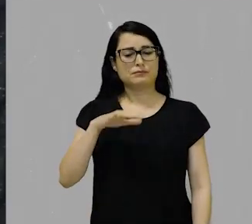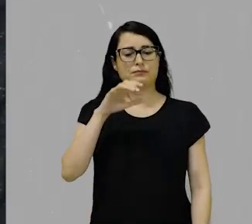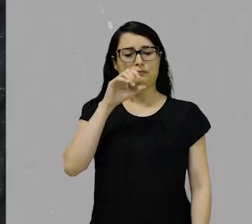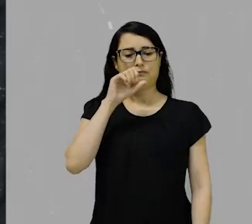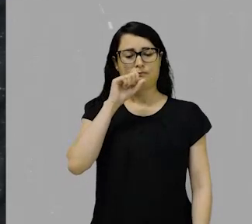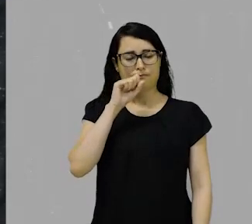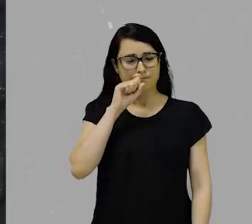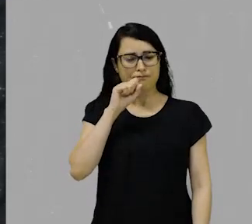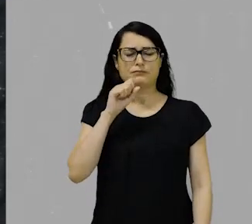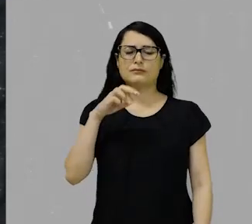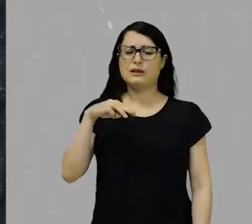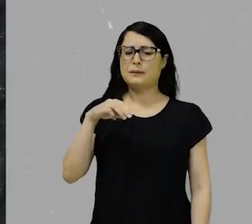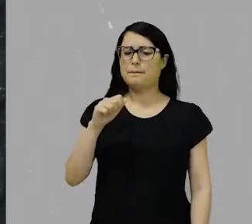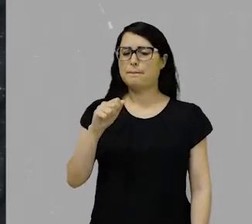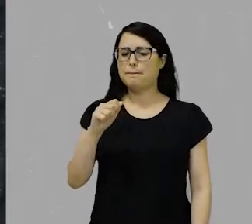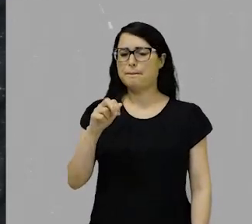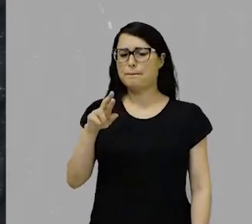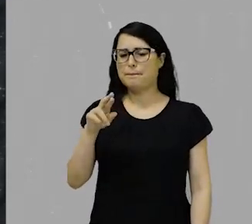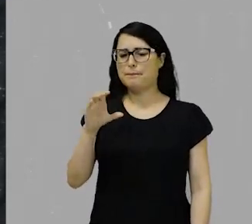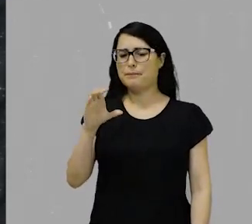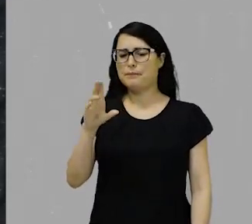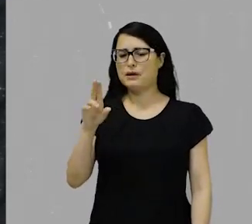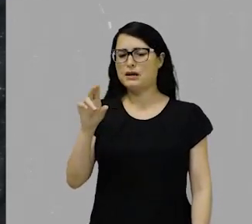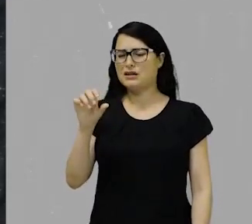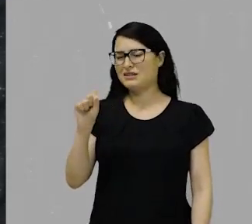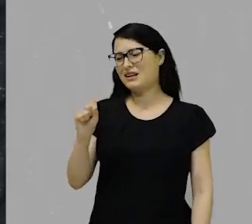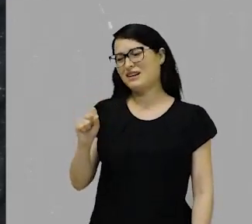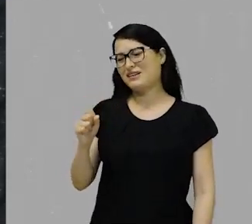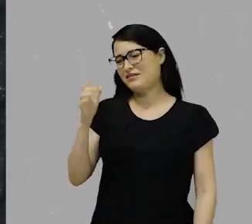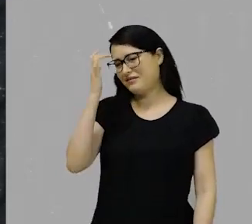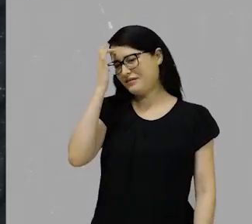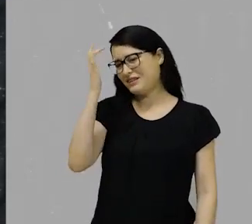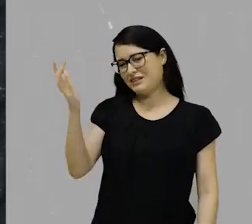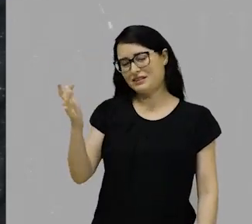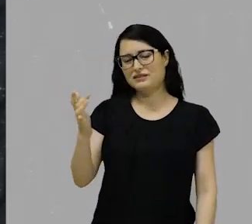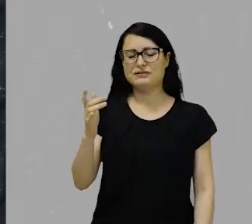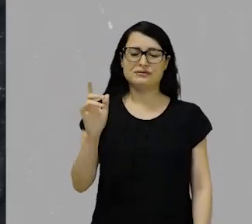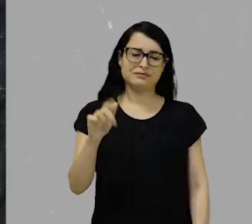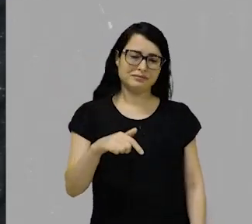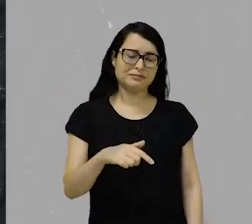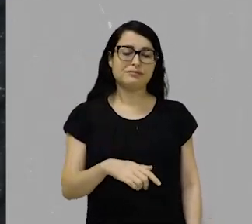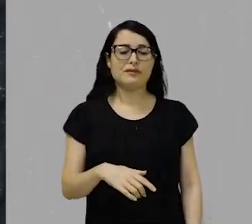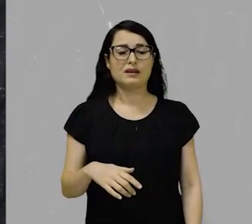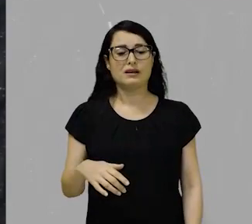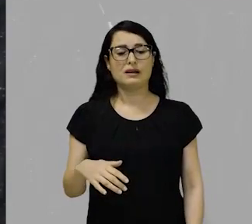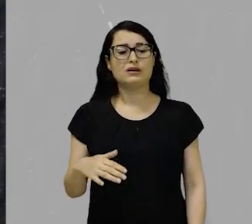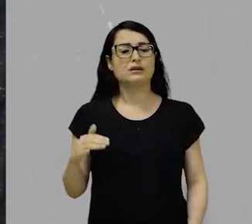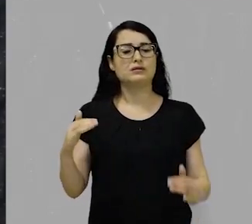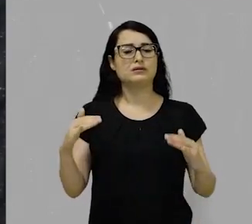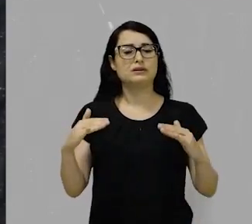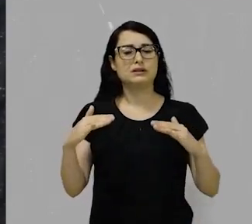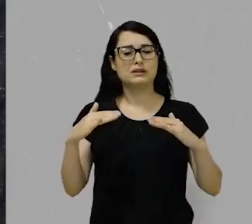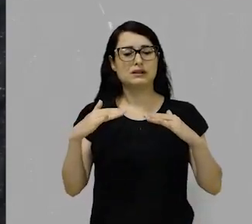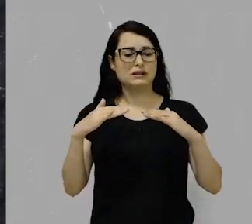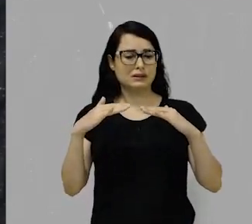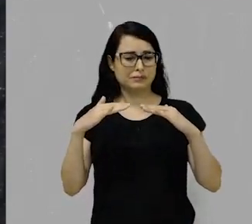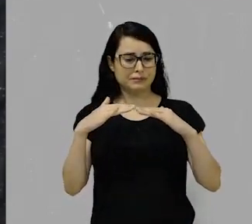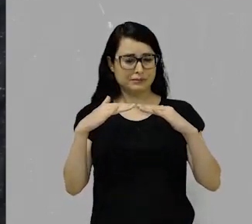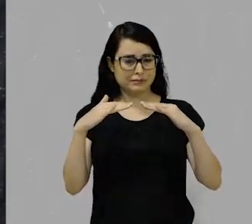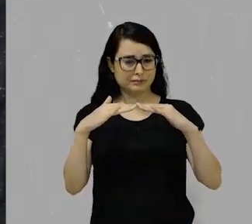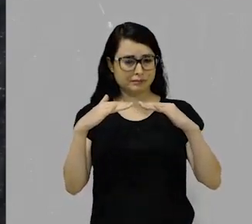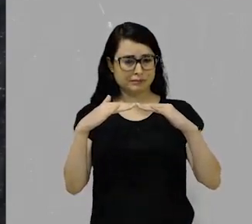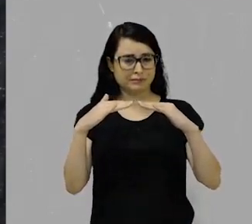respirou. Marcos, isso aqui é moleza. É facinho, galera, tá? Vamos agora falar dos limites, ó. Eu vou até usar essa imagem bem aqui, ó.